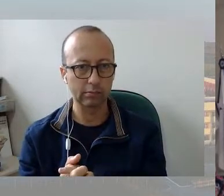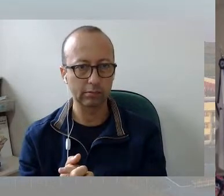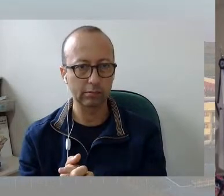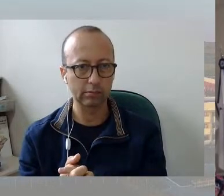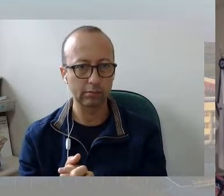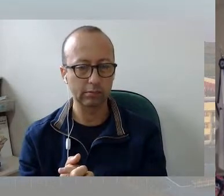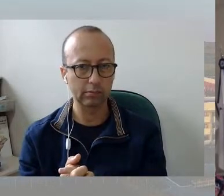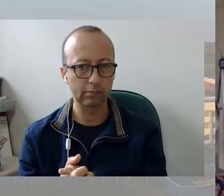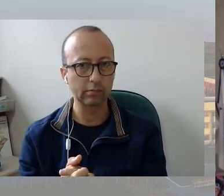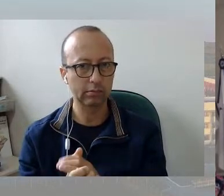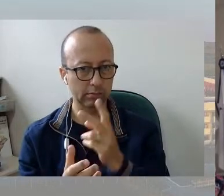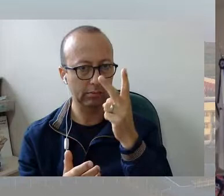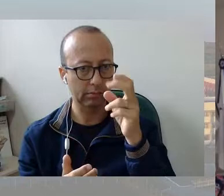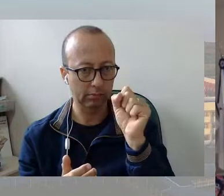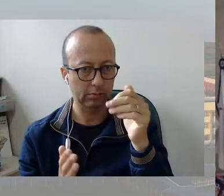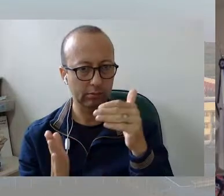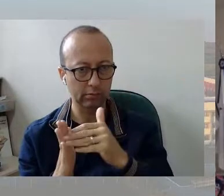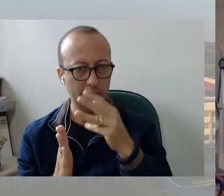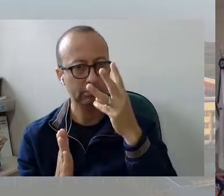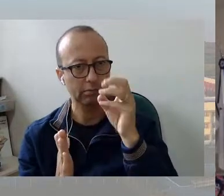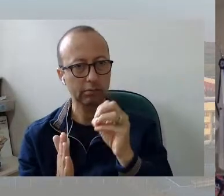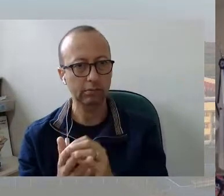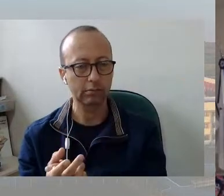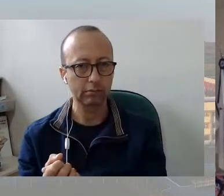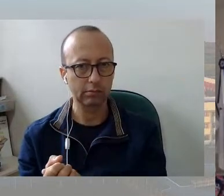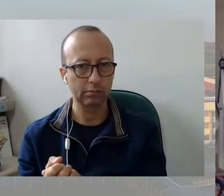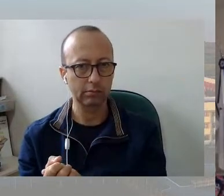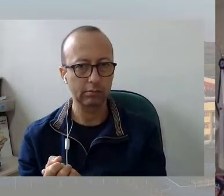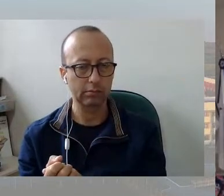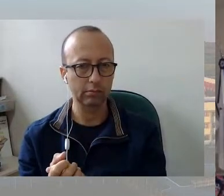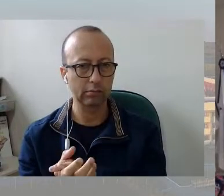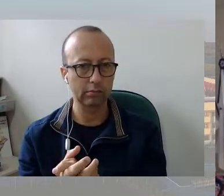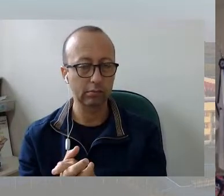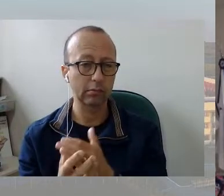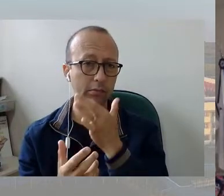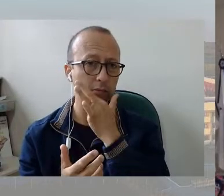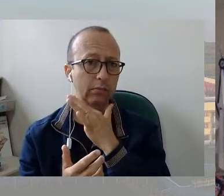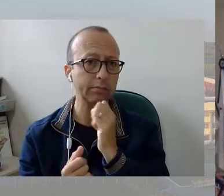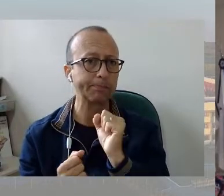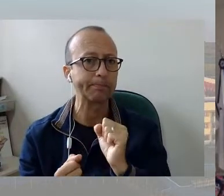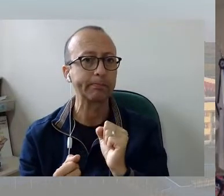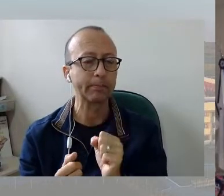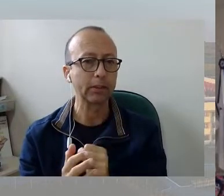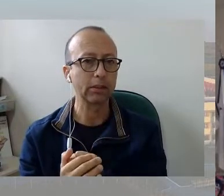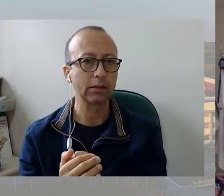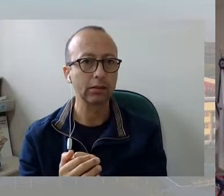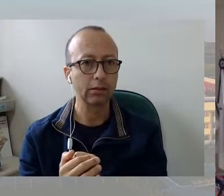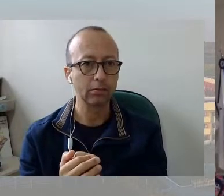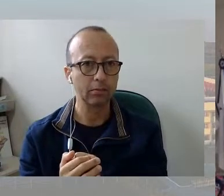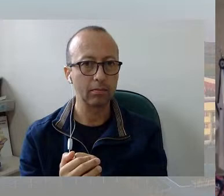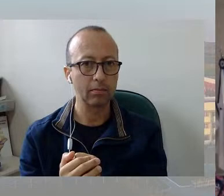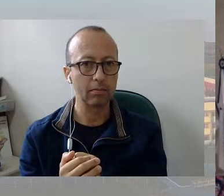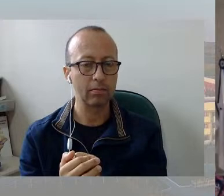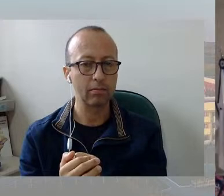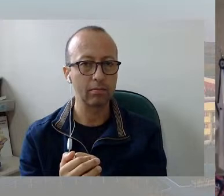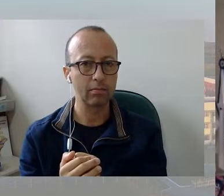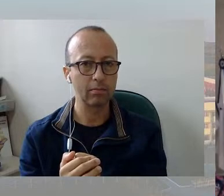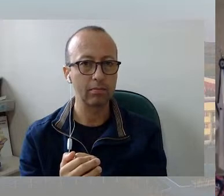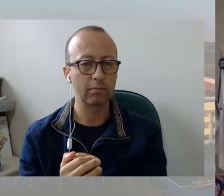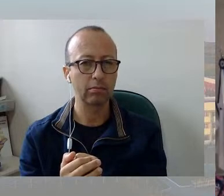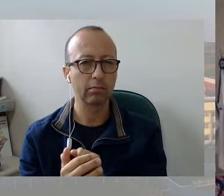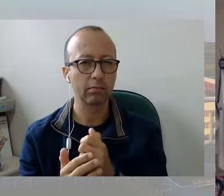Isso, 28 a 30. Eu acho que a gente poderia encaminhar, porque tem que passar por votação, né? Ficaria na semana de